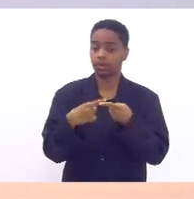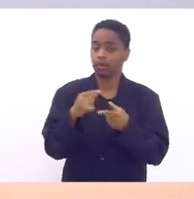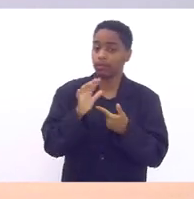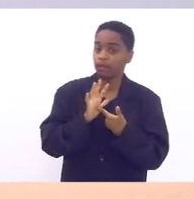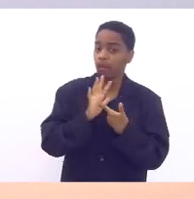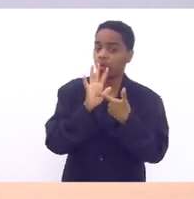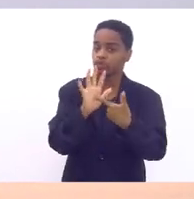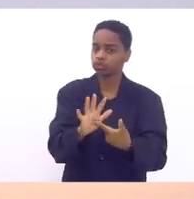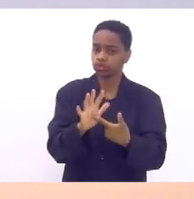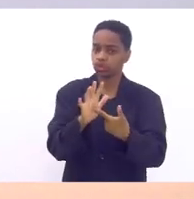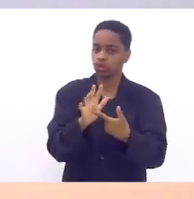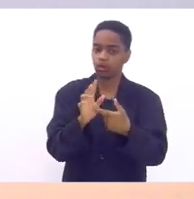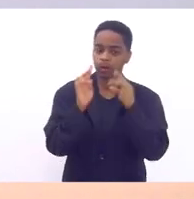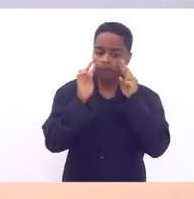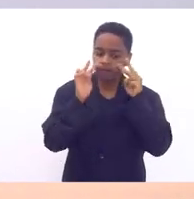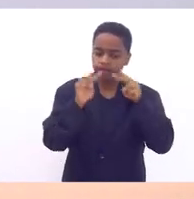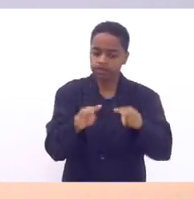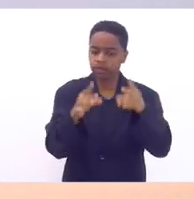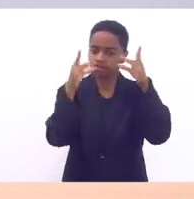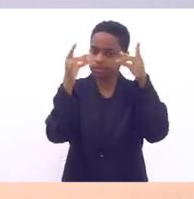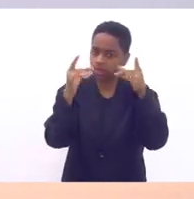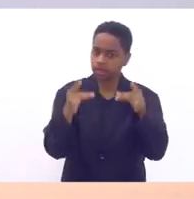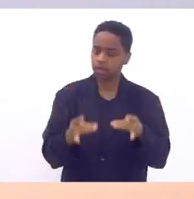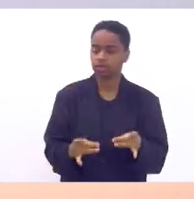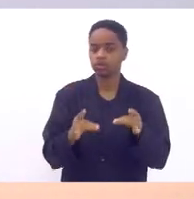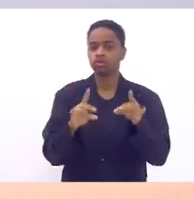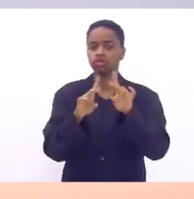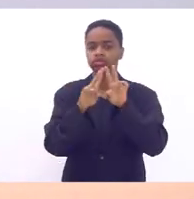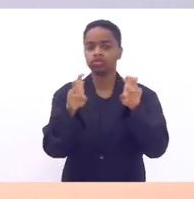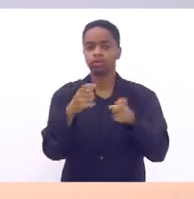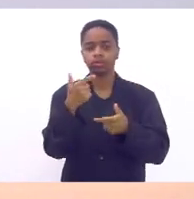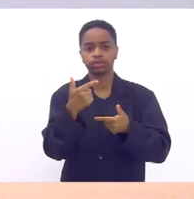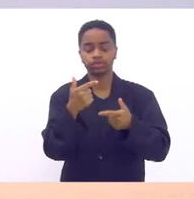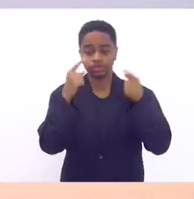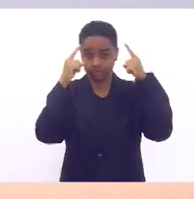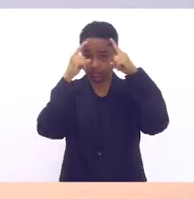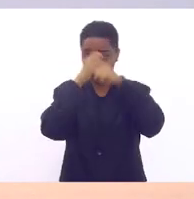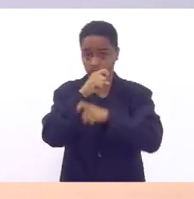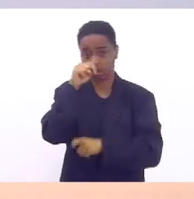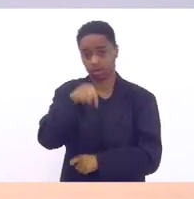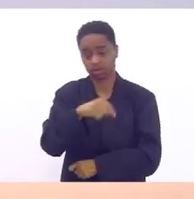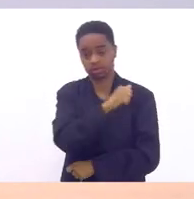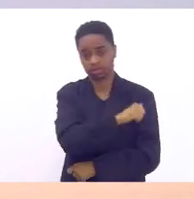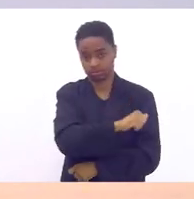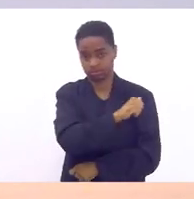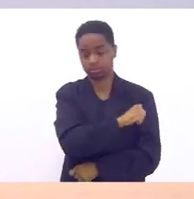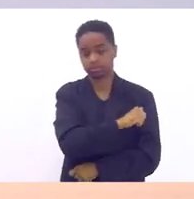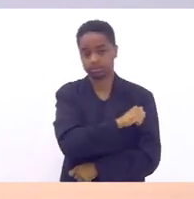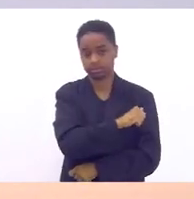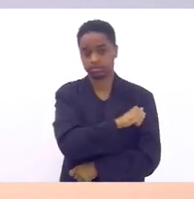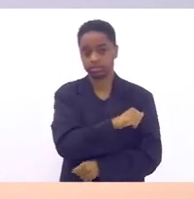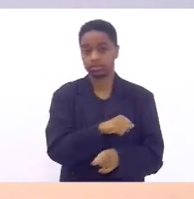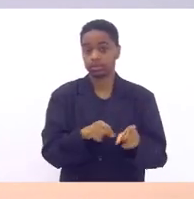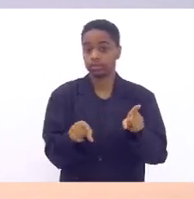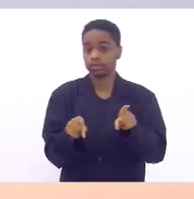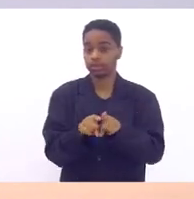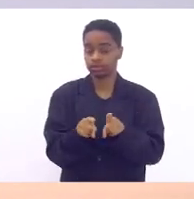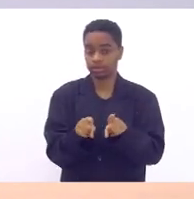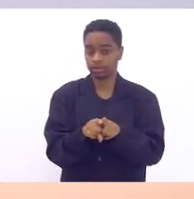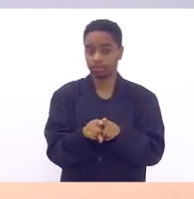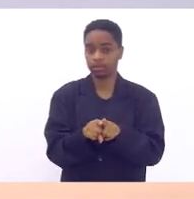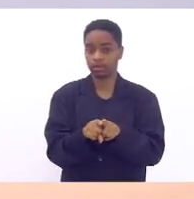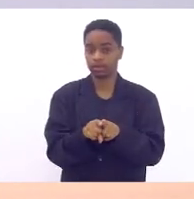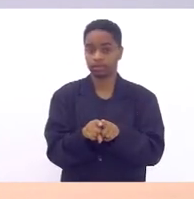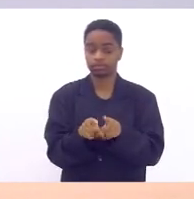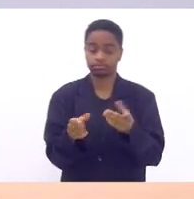um olhar mais profundo do que das dificuldades do Estado do Rio de Janeiro e também acho E